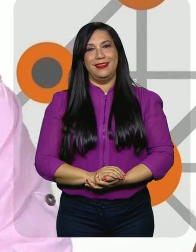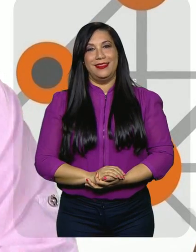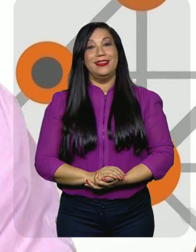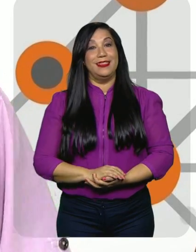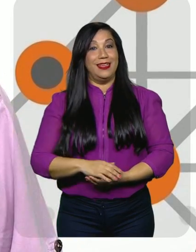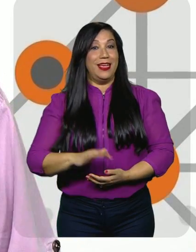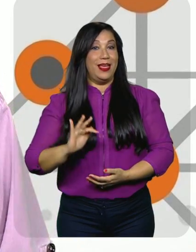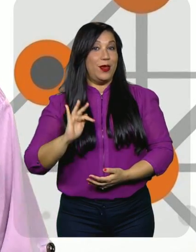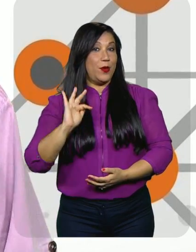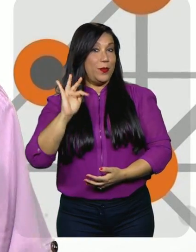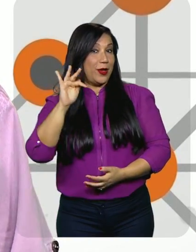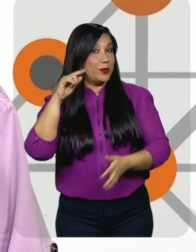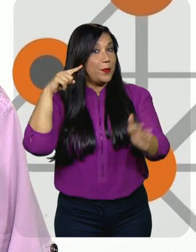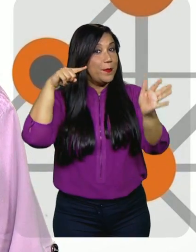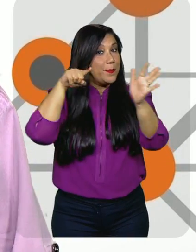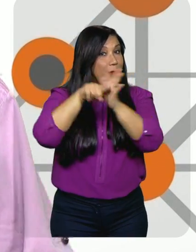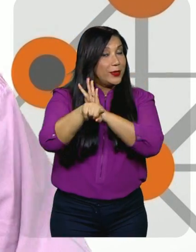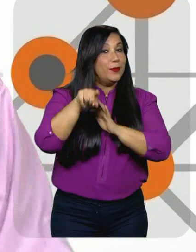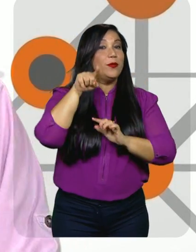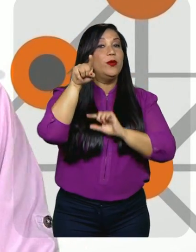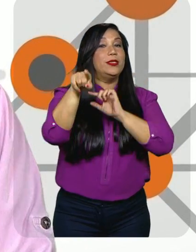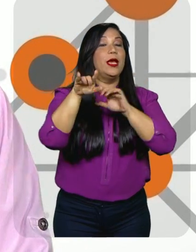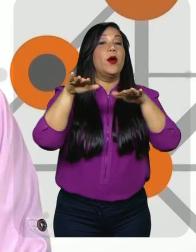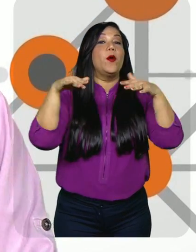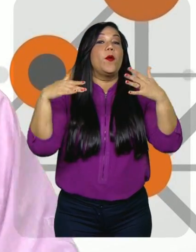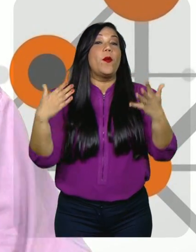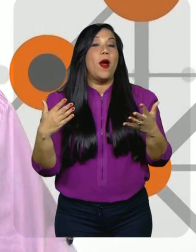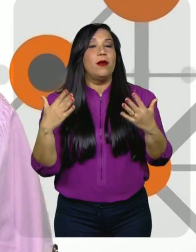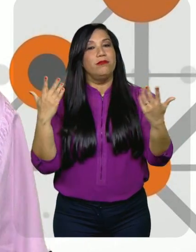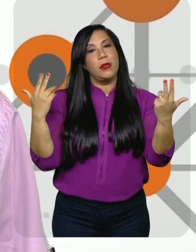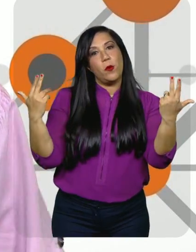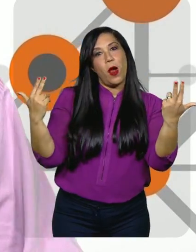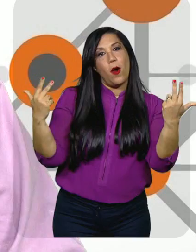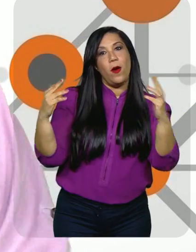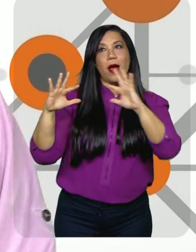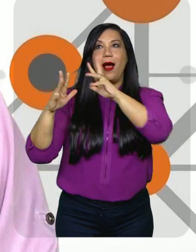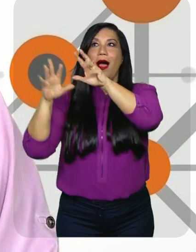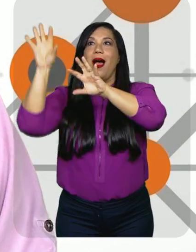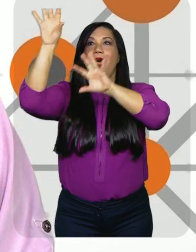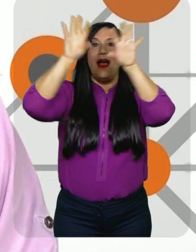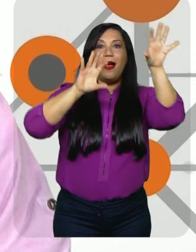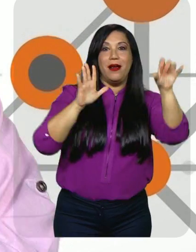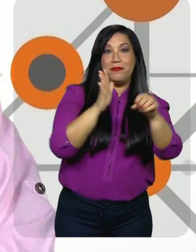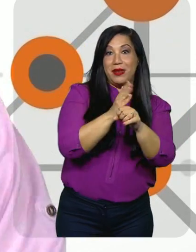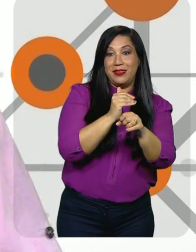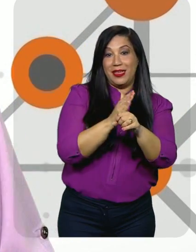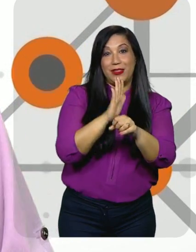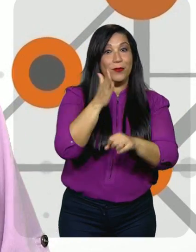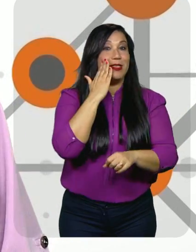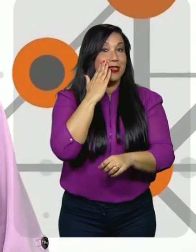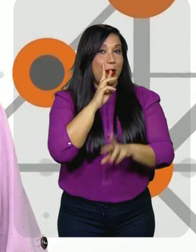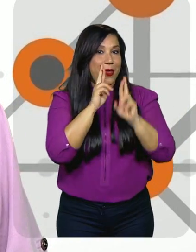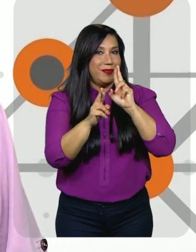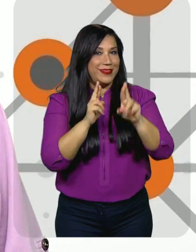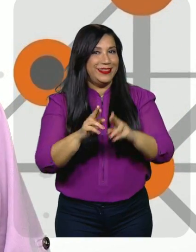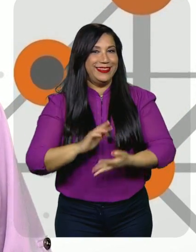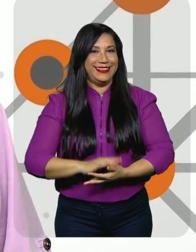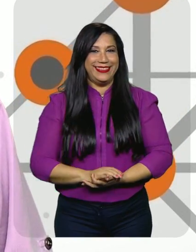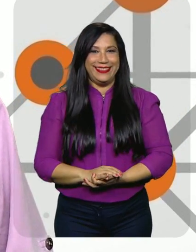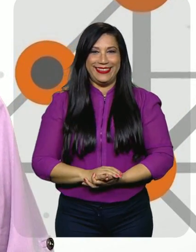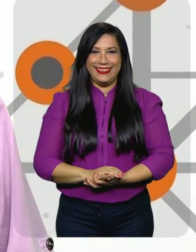Na próxima vez que te perguntarem quais as semelhanças entre a galáxia e a batata, você já sabe